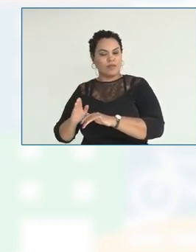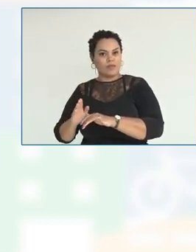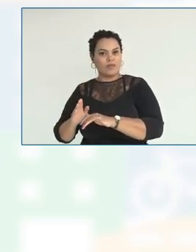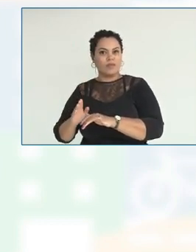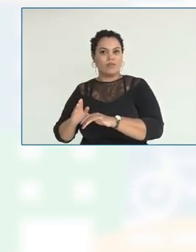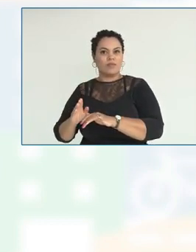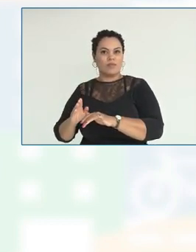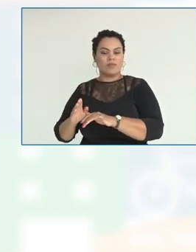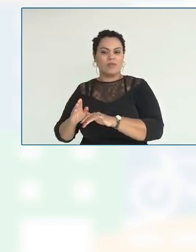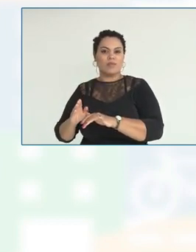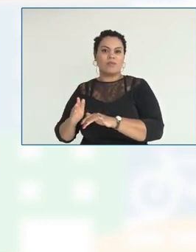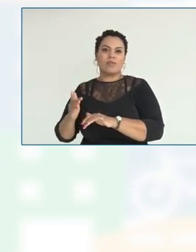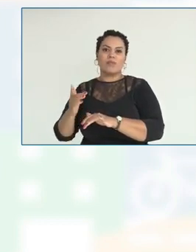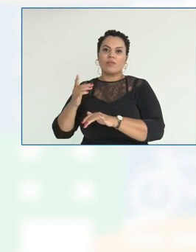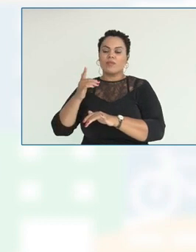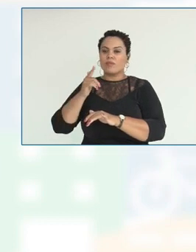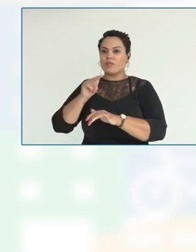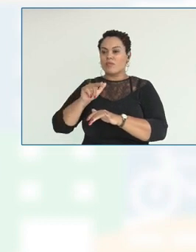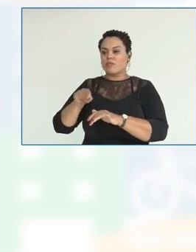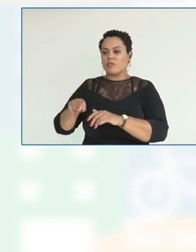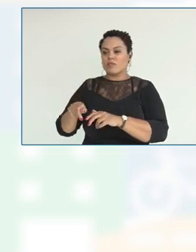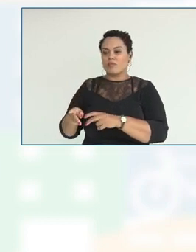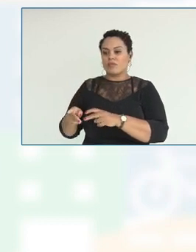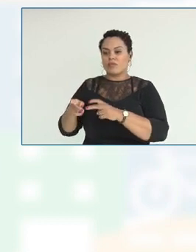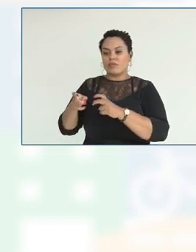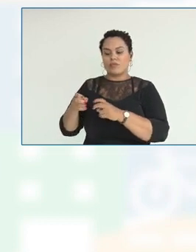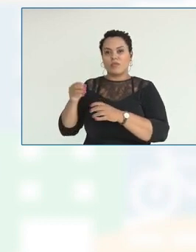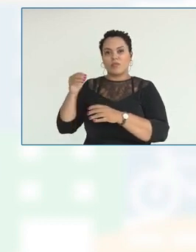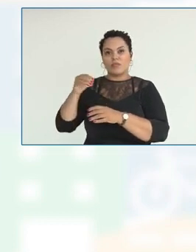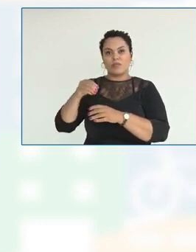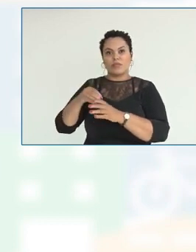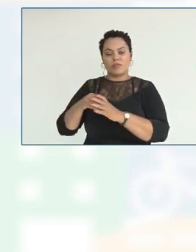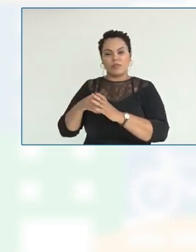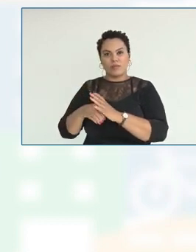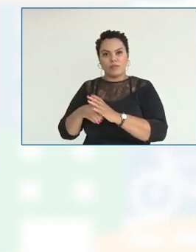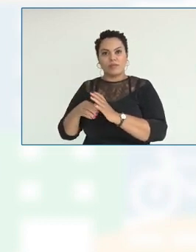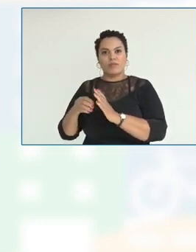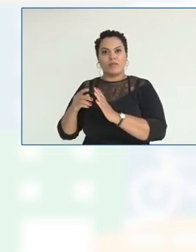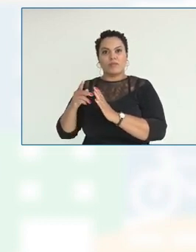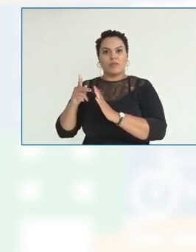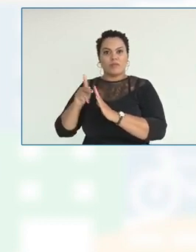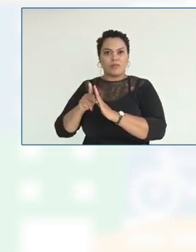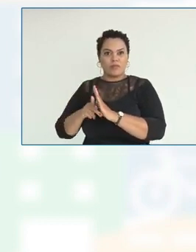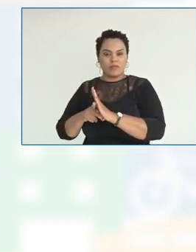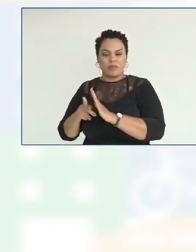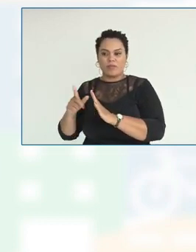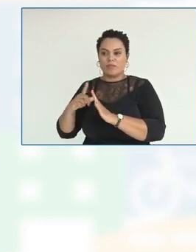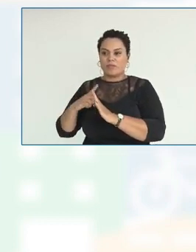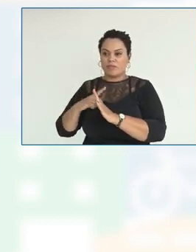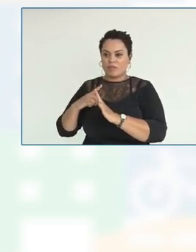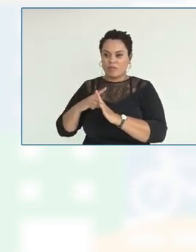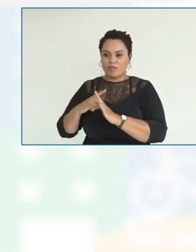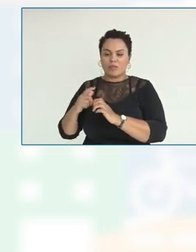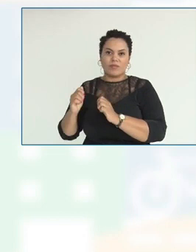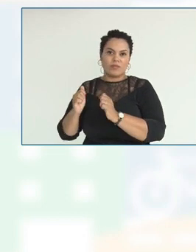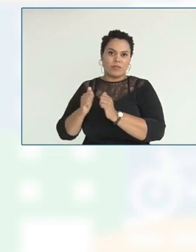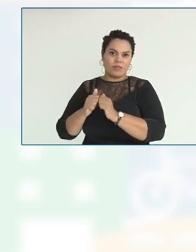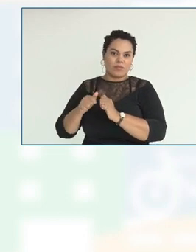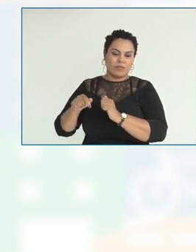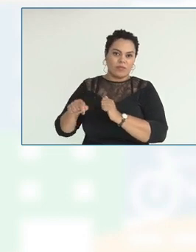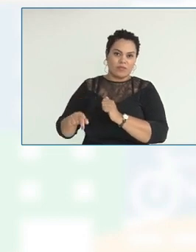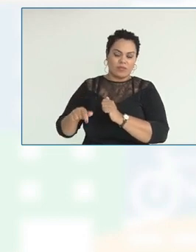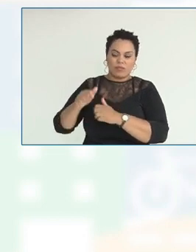já passamos a visualizar essa ficha aqui no programa. Então, o programa passa a atuar junto com a Unidade de Vigilância em Saúde na